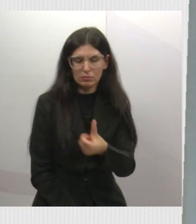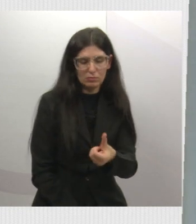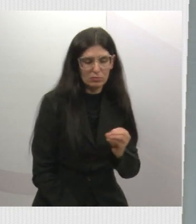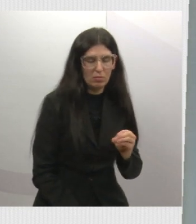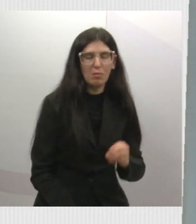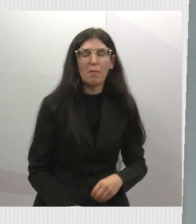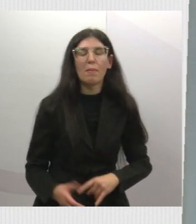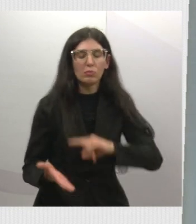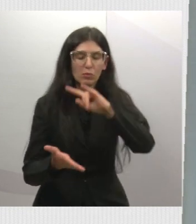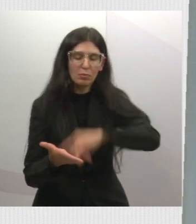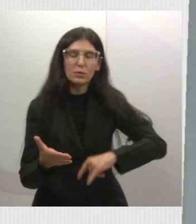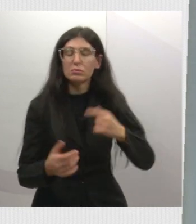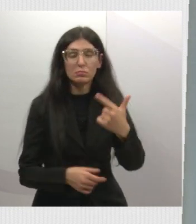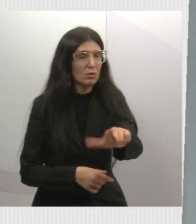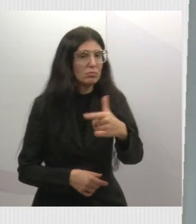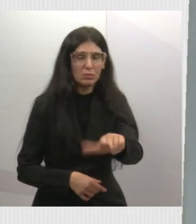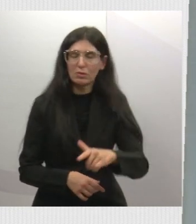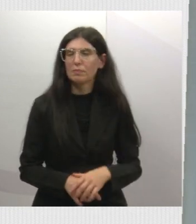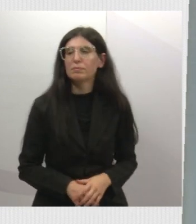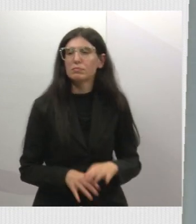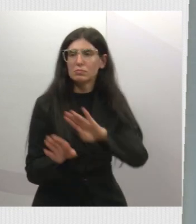54.165.000, e pago